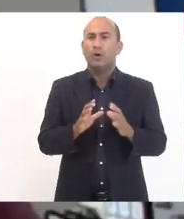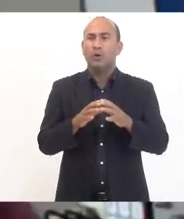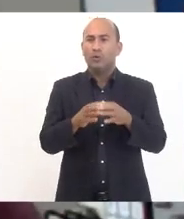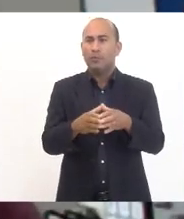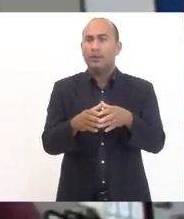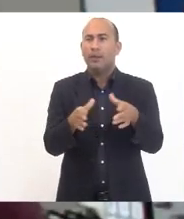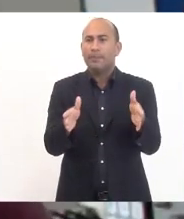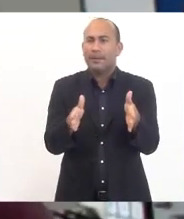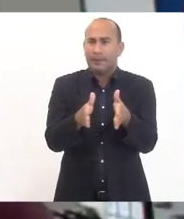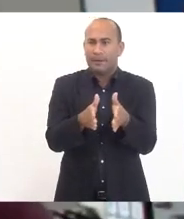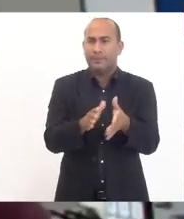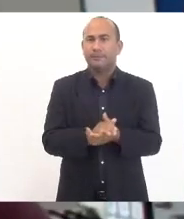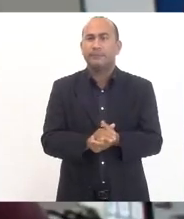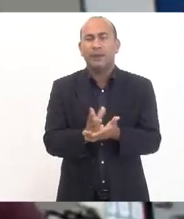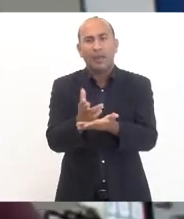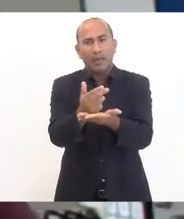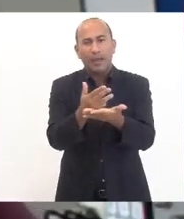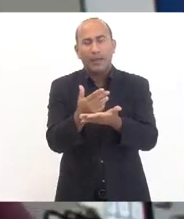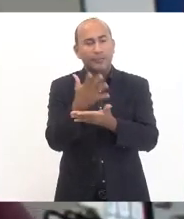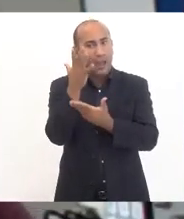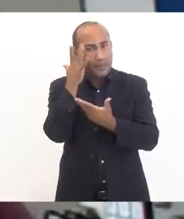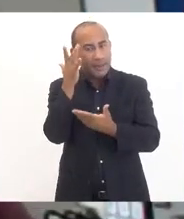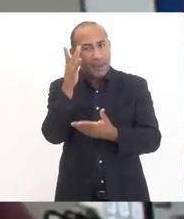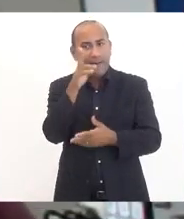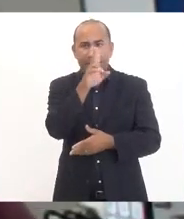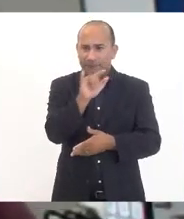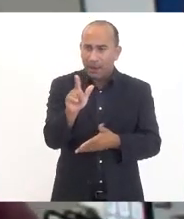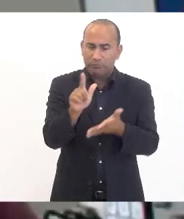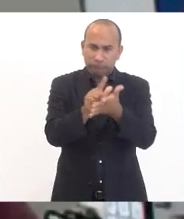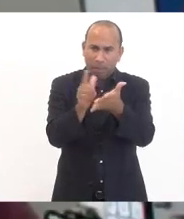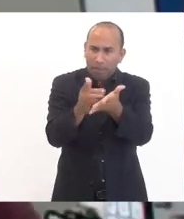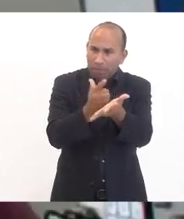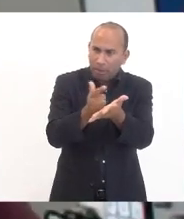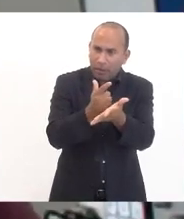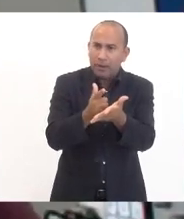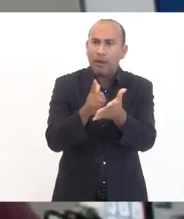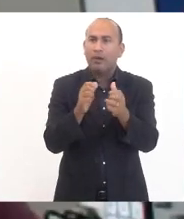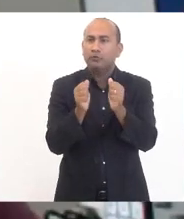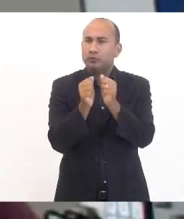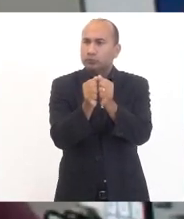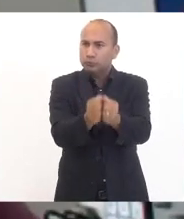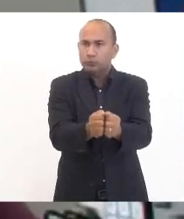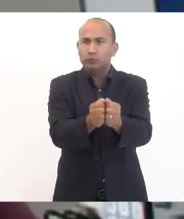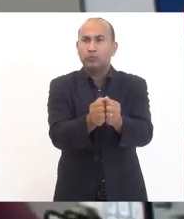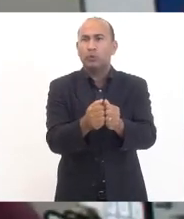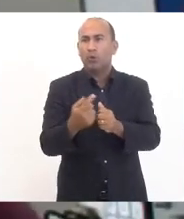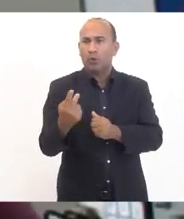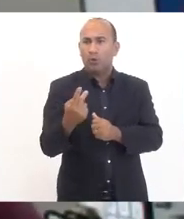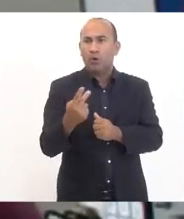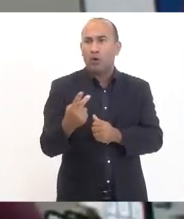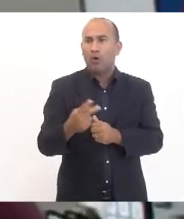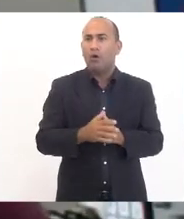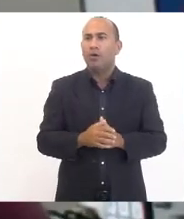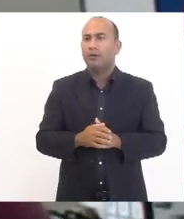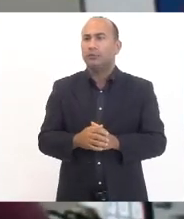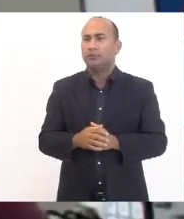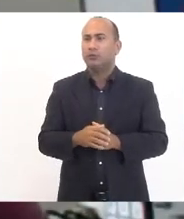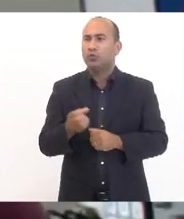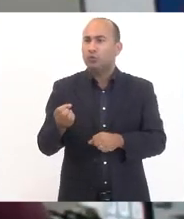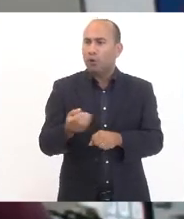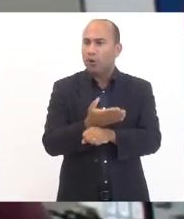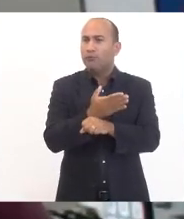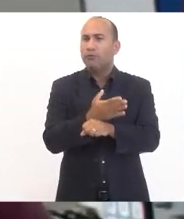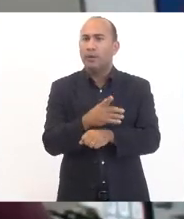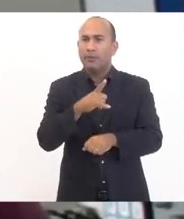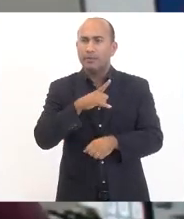Pequena África. Então, amanhã nós vamos lançar essa partilha, foi uma parceria nossa com o Instituto Pretos Novos.